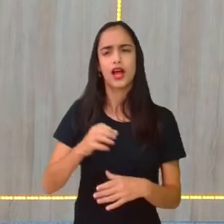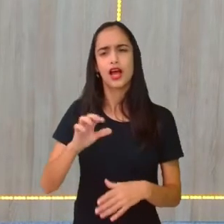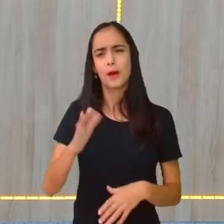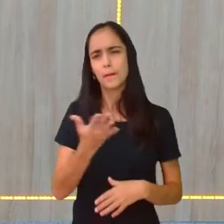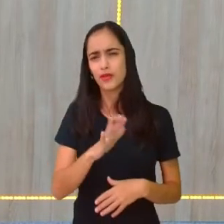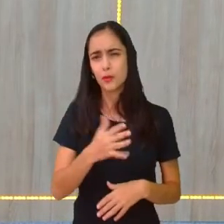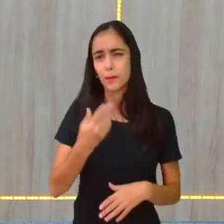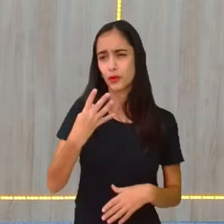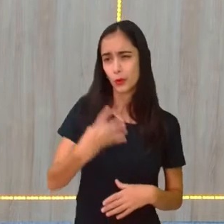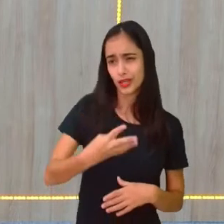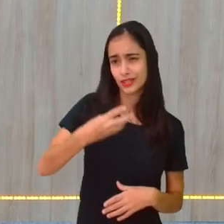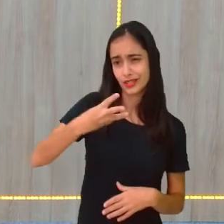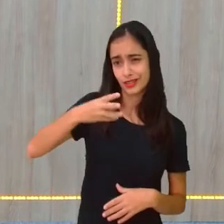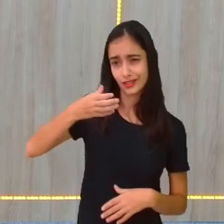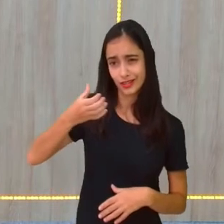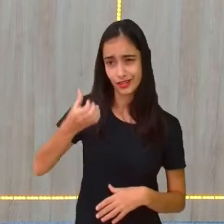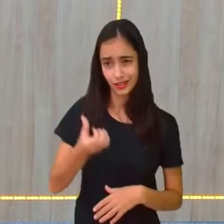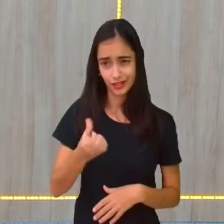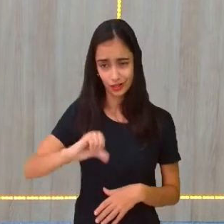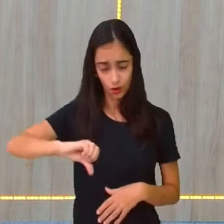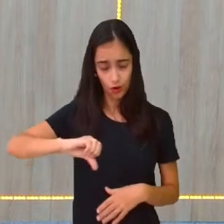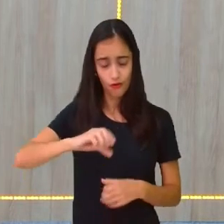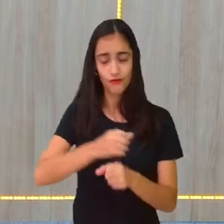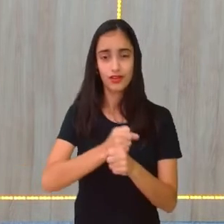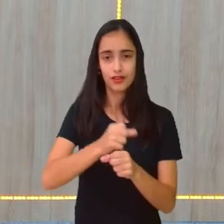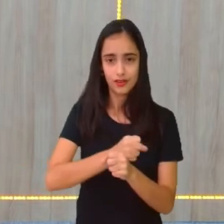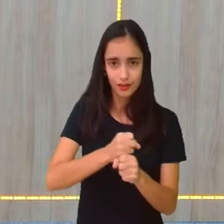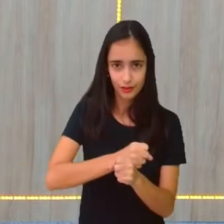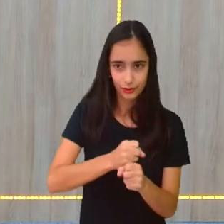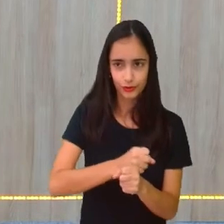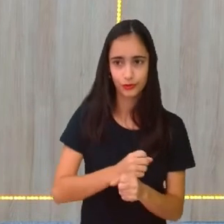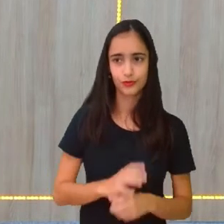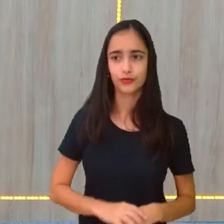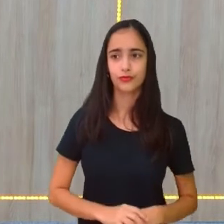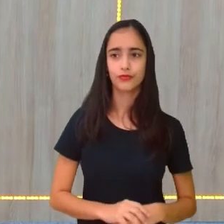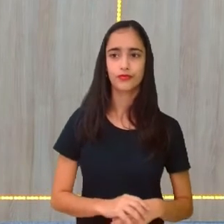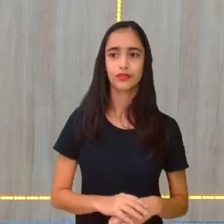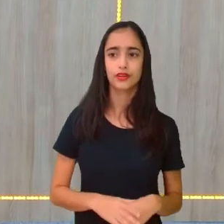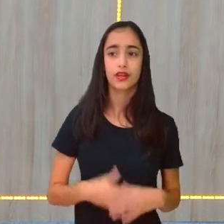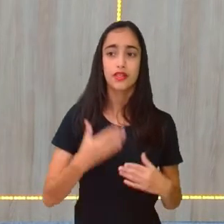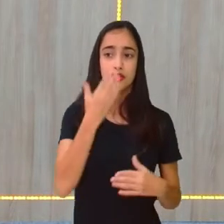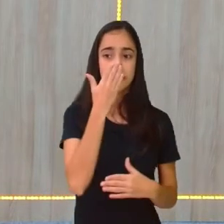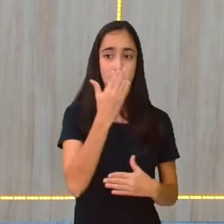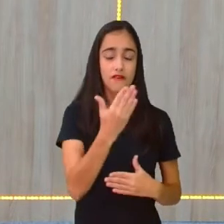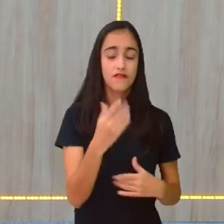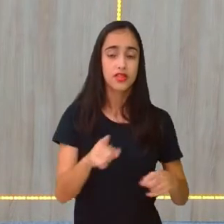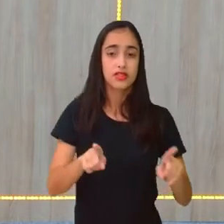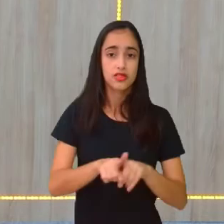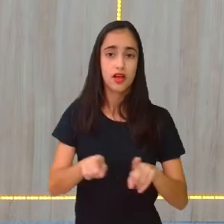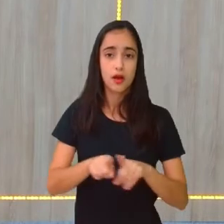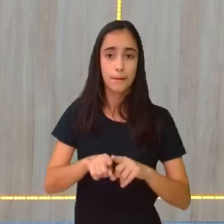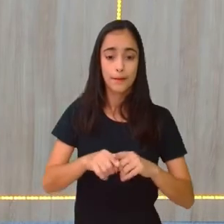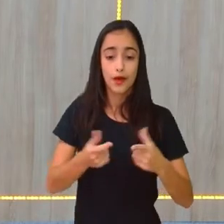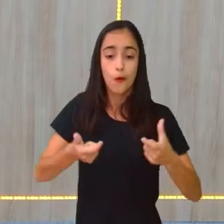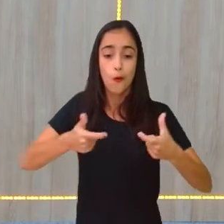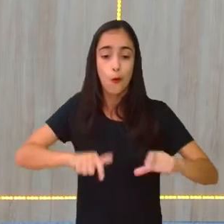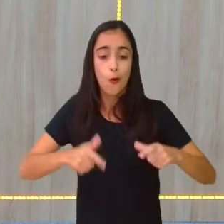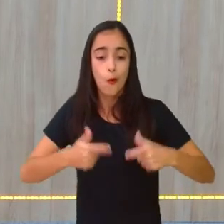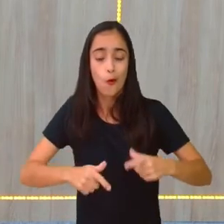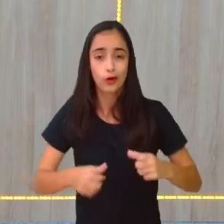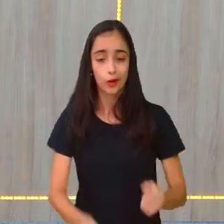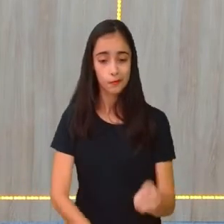439, e a derrota dos gregos na Batalha de Queroneia, frente ao exército macedônico, né, de Filipe